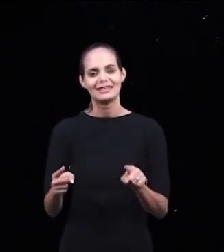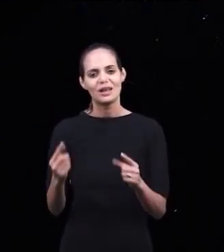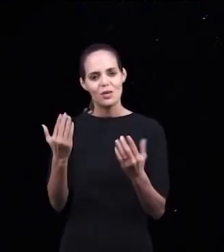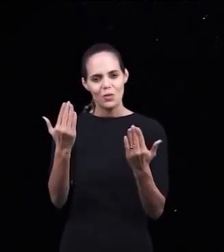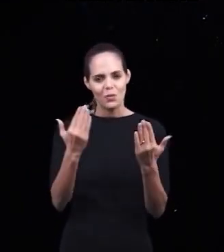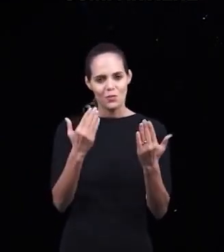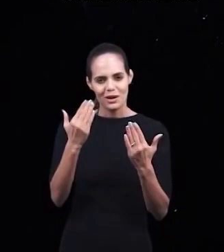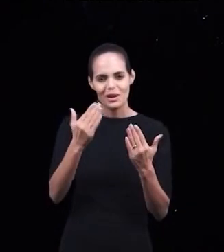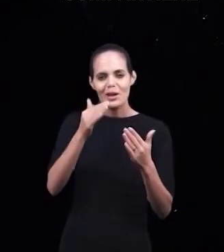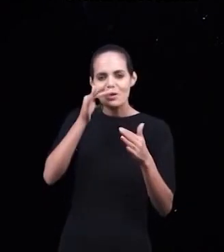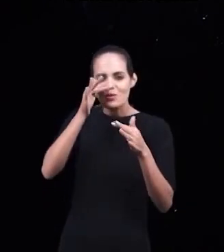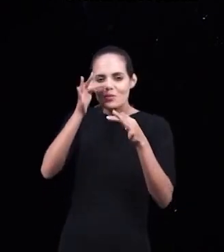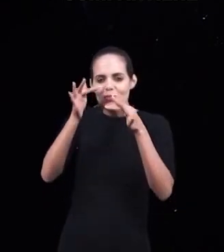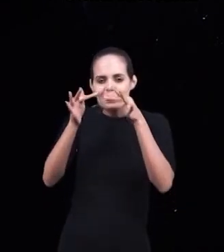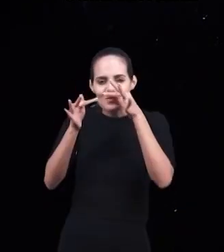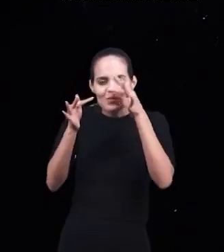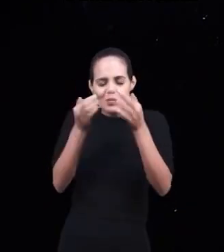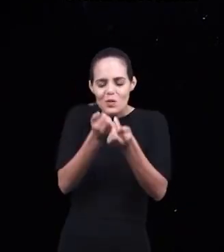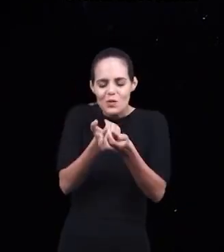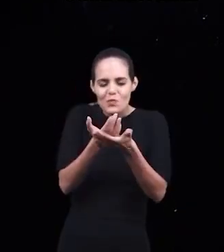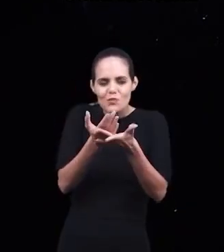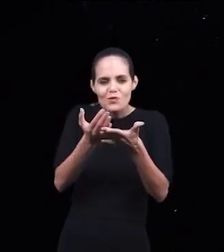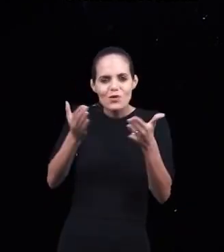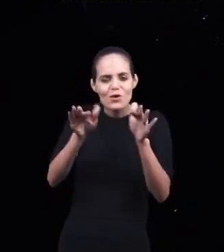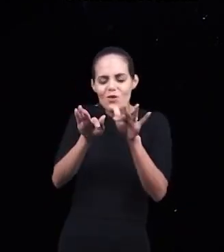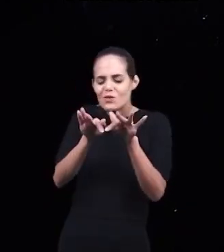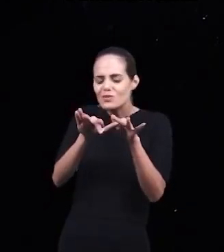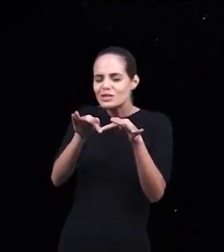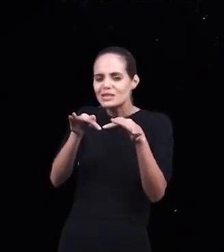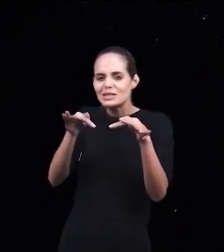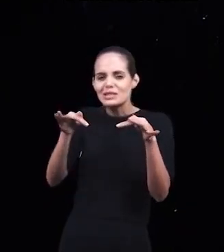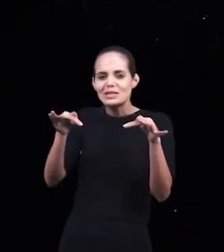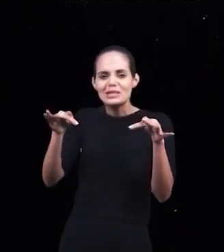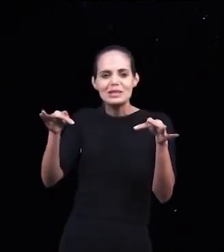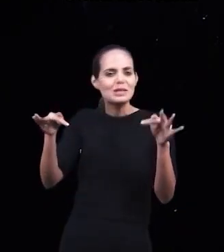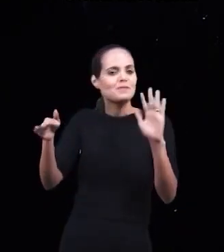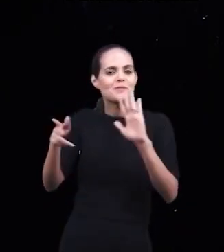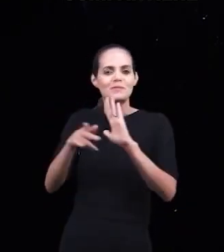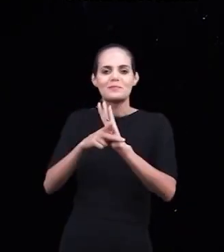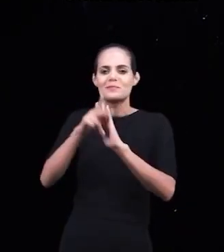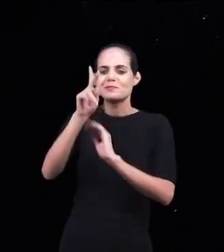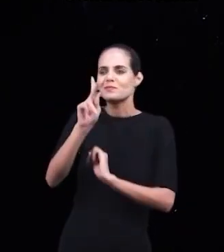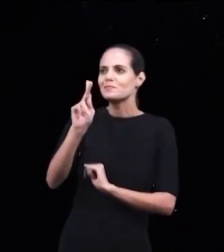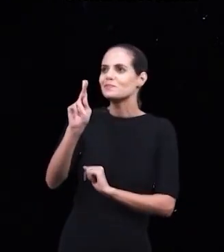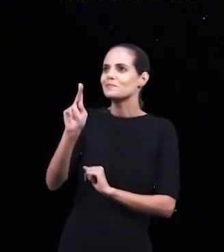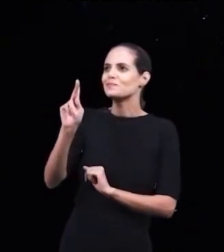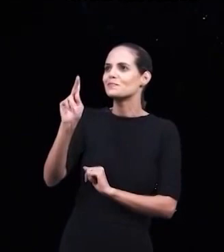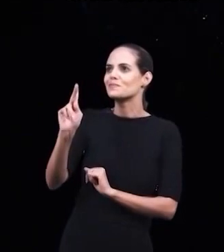Como uma flor pequena em teu